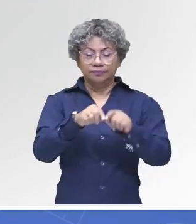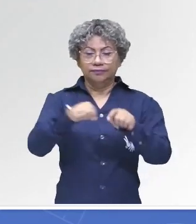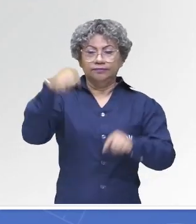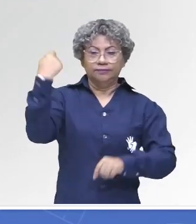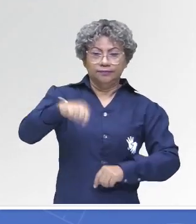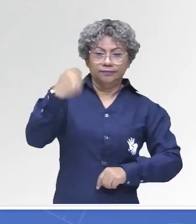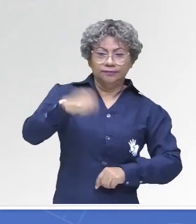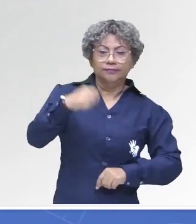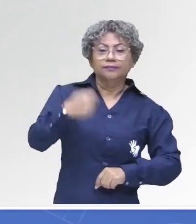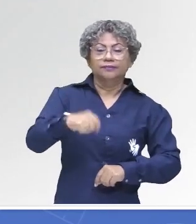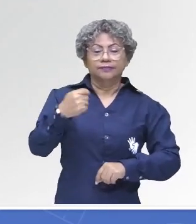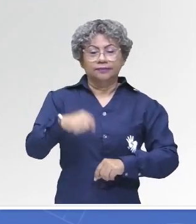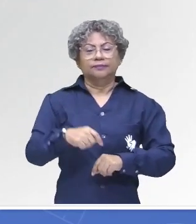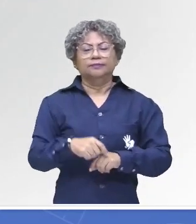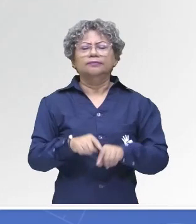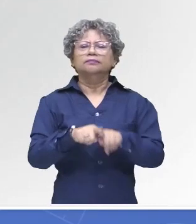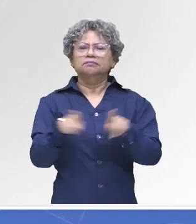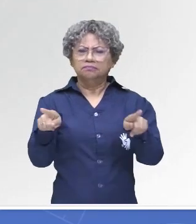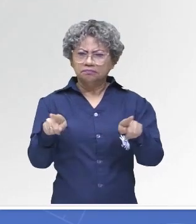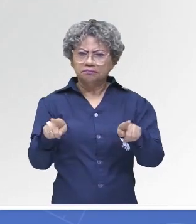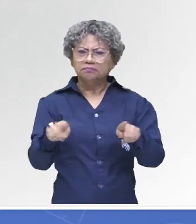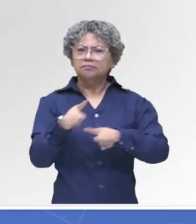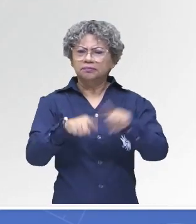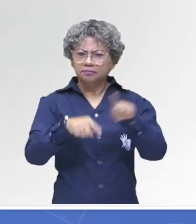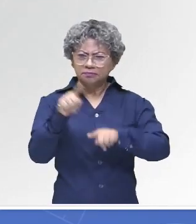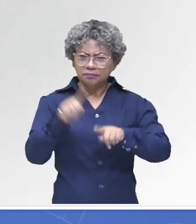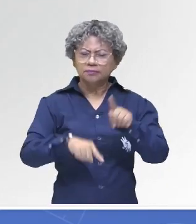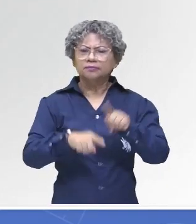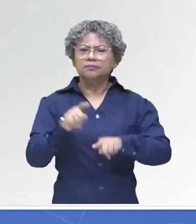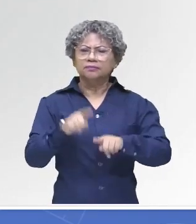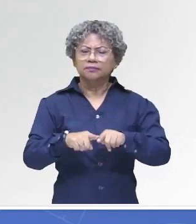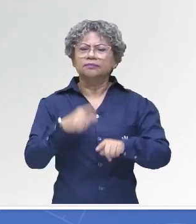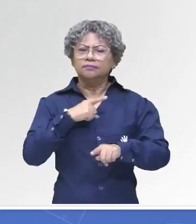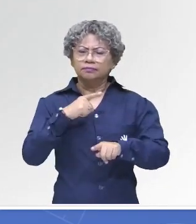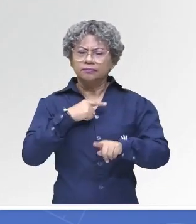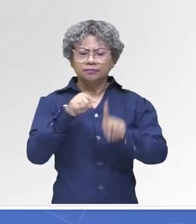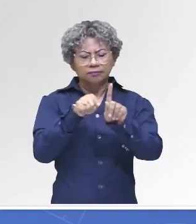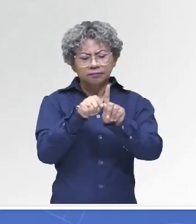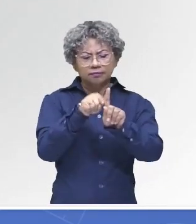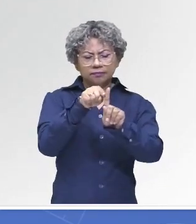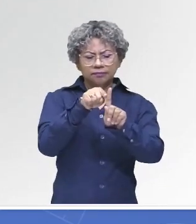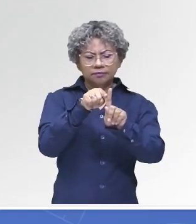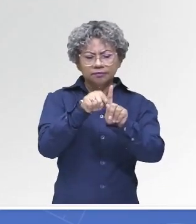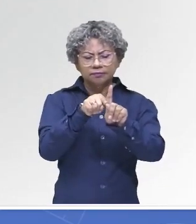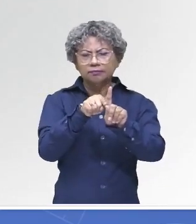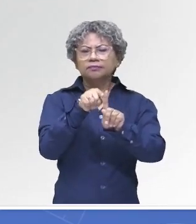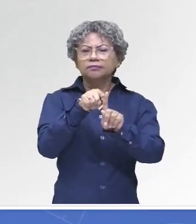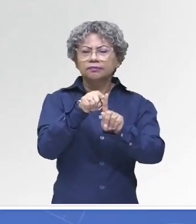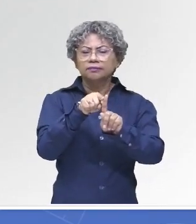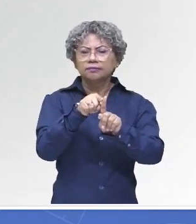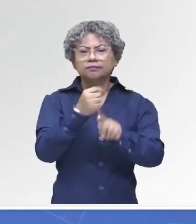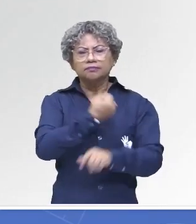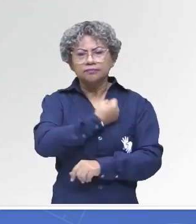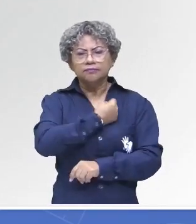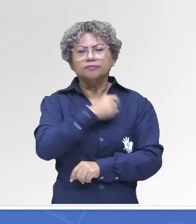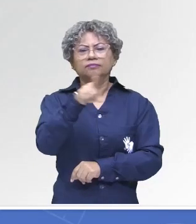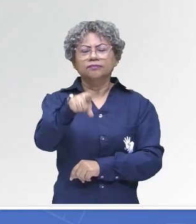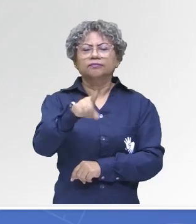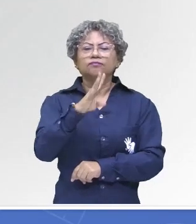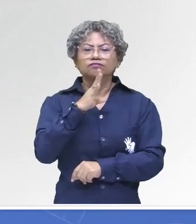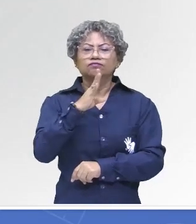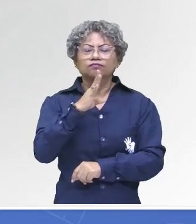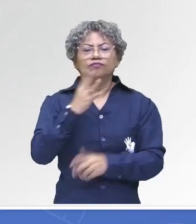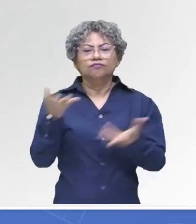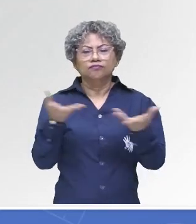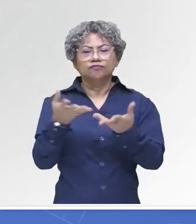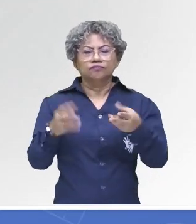termômetro. Mas esses aparelhos eles são graduados em escalas termométricas, que é o que nós vamos conhecer agora, 3